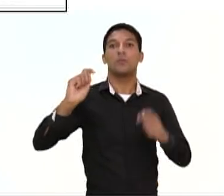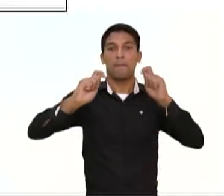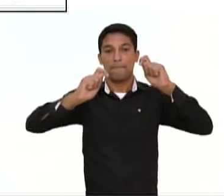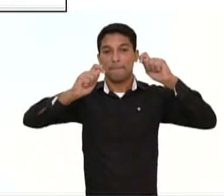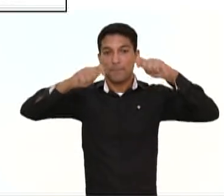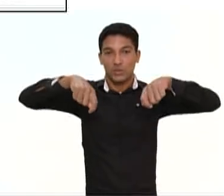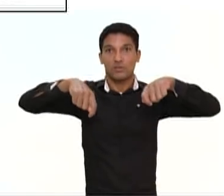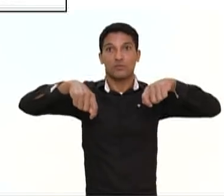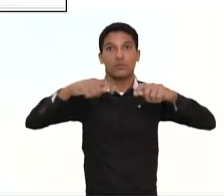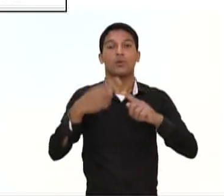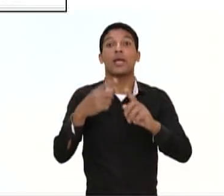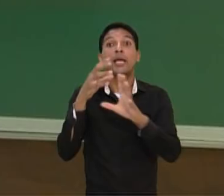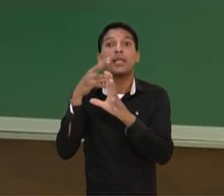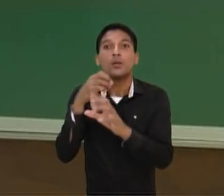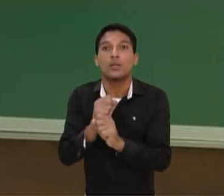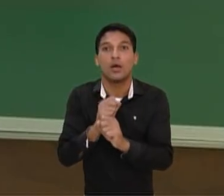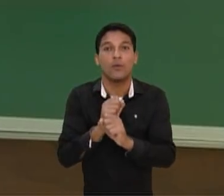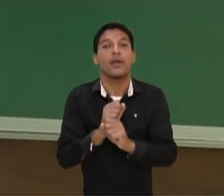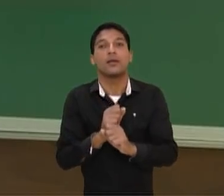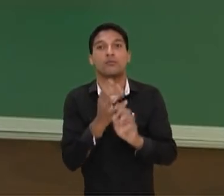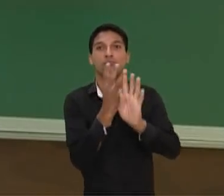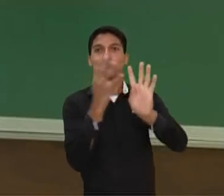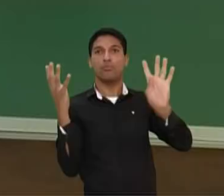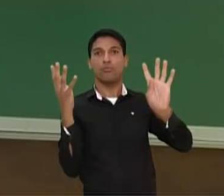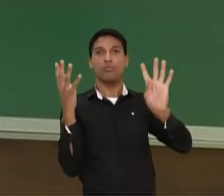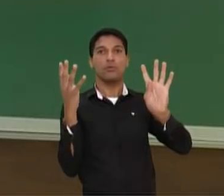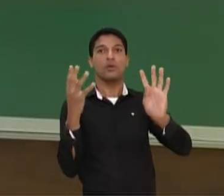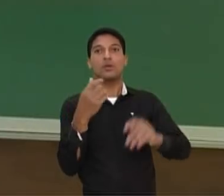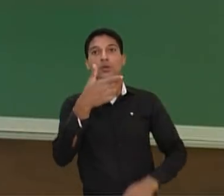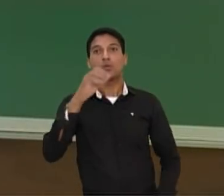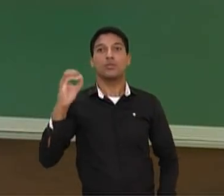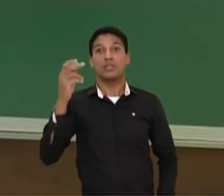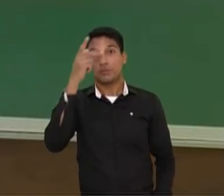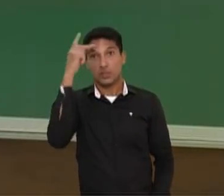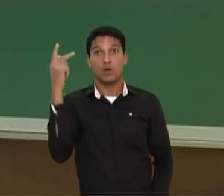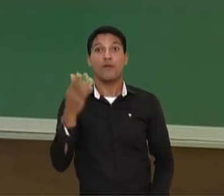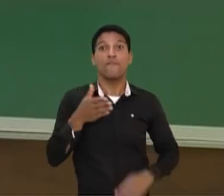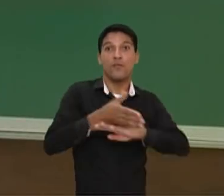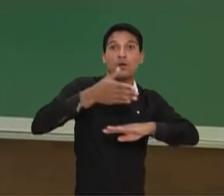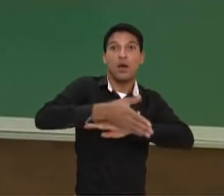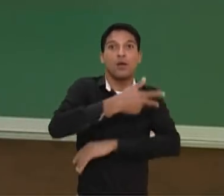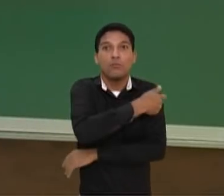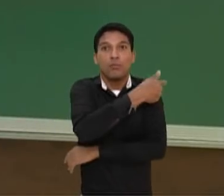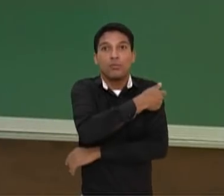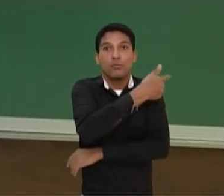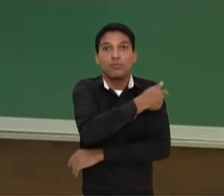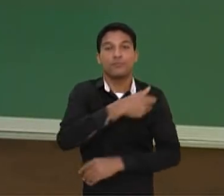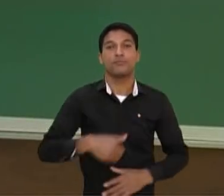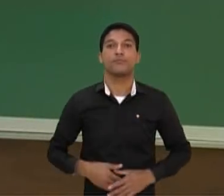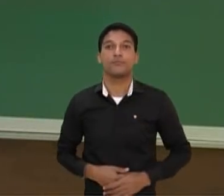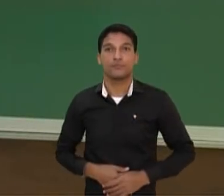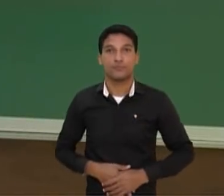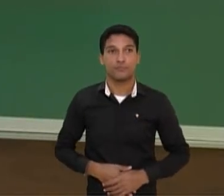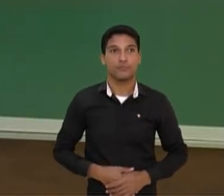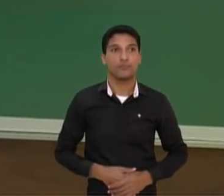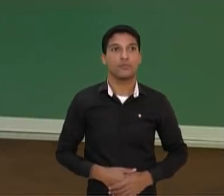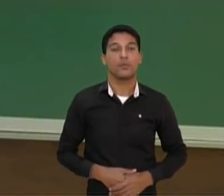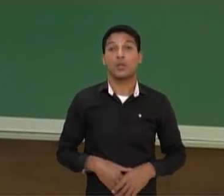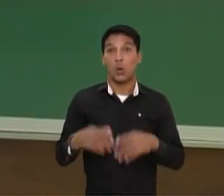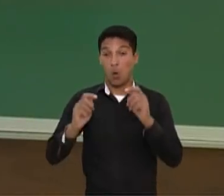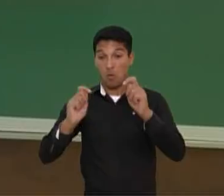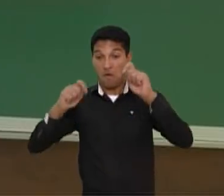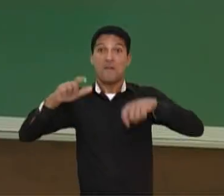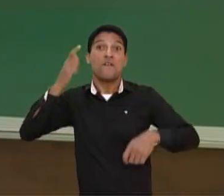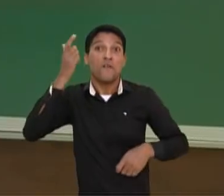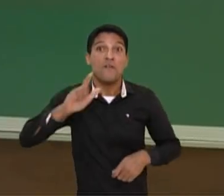foram 200 pessoas vacinadas nesse período, tá? Os casos favoráveis são aqueles que têm doença crônica. No